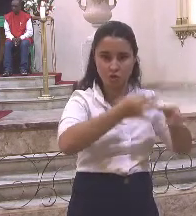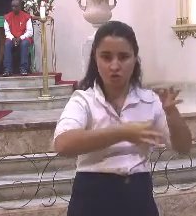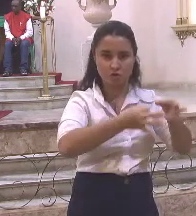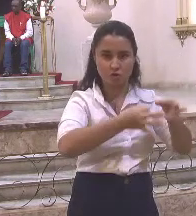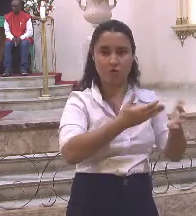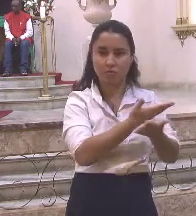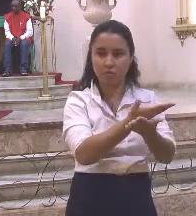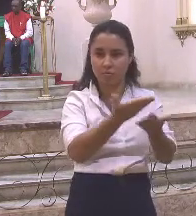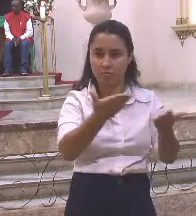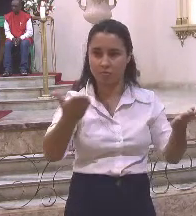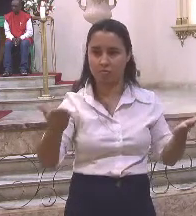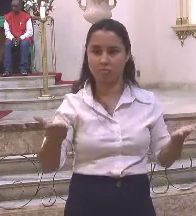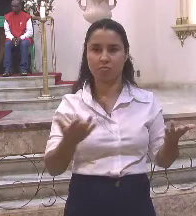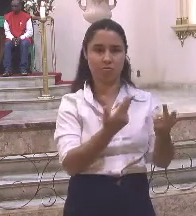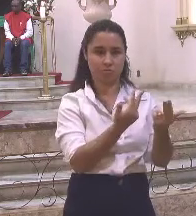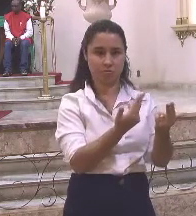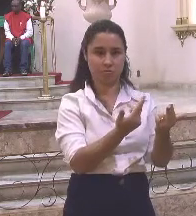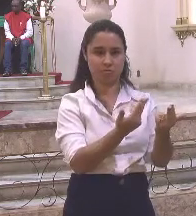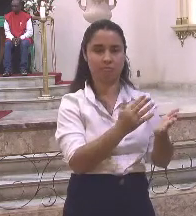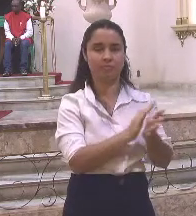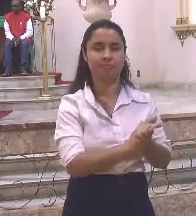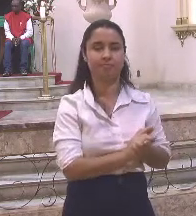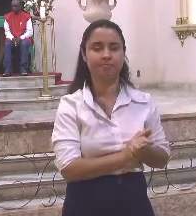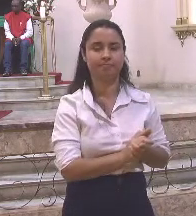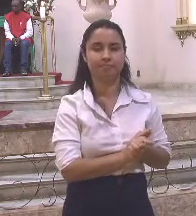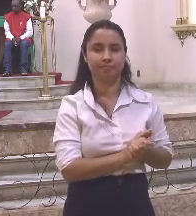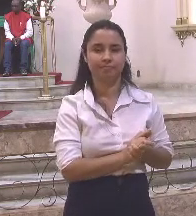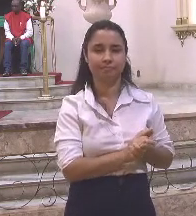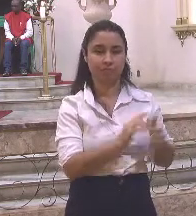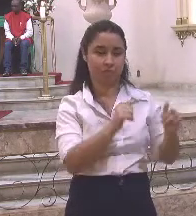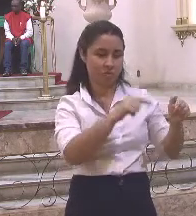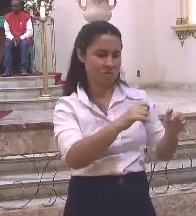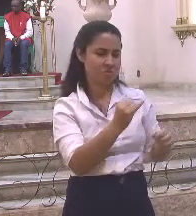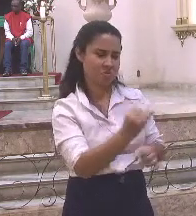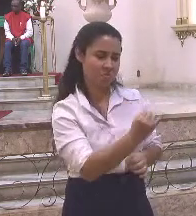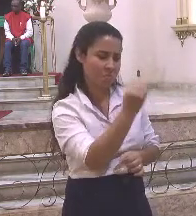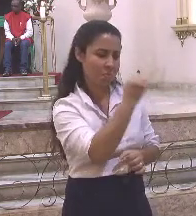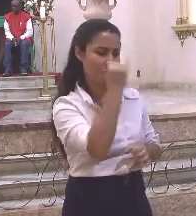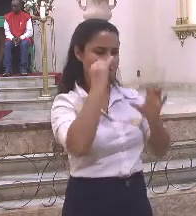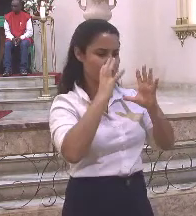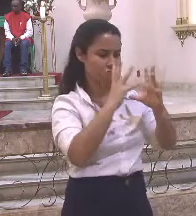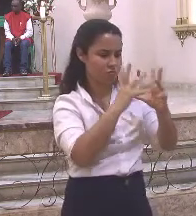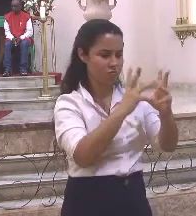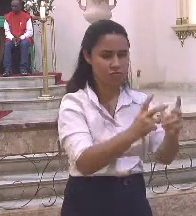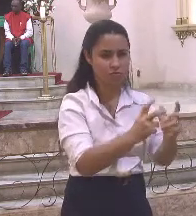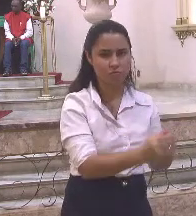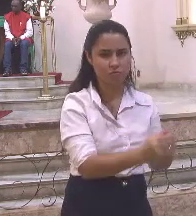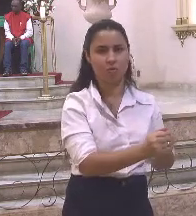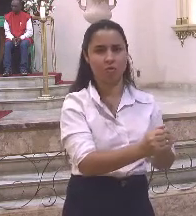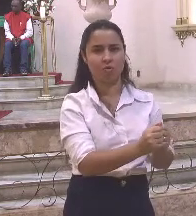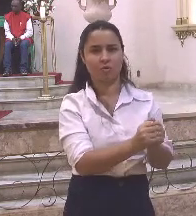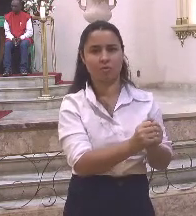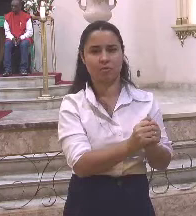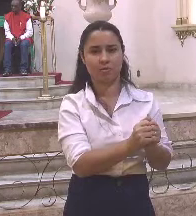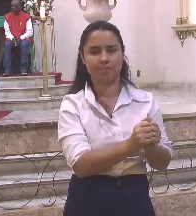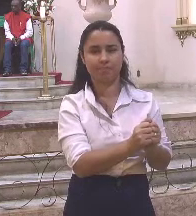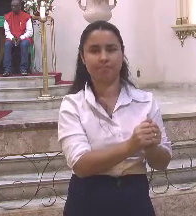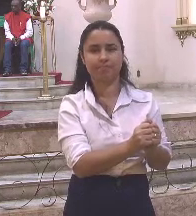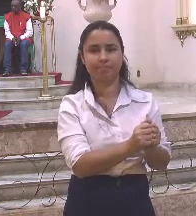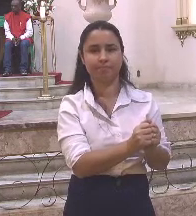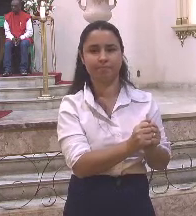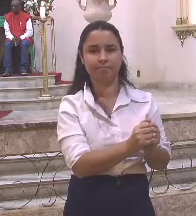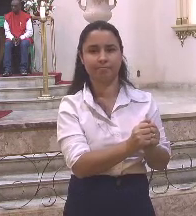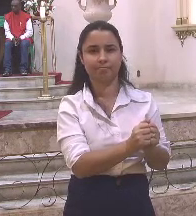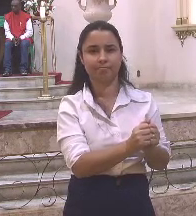que são seus e se importa com eles de tal forma que foi ele